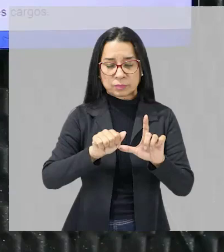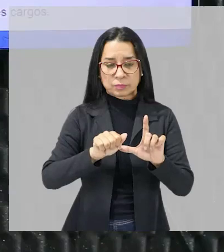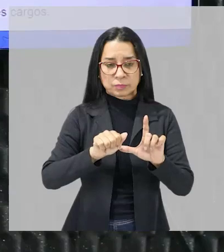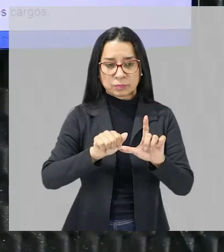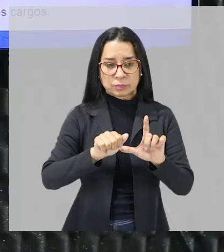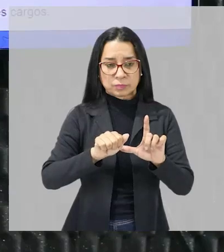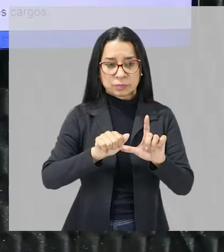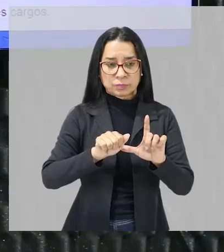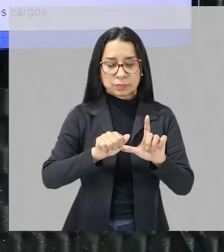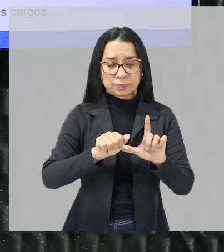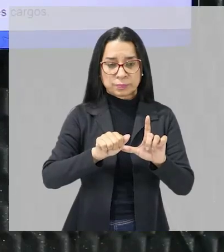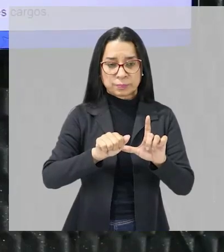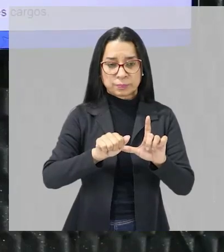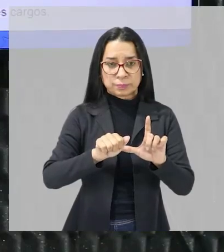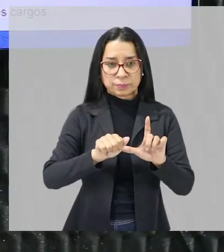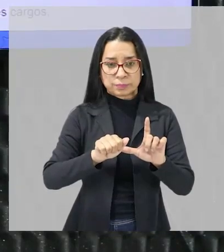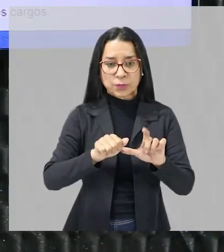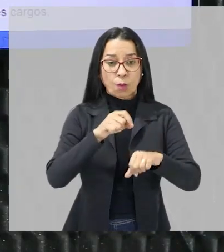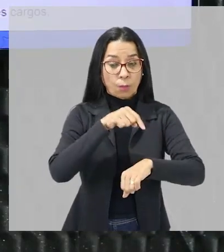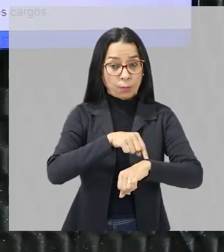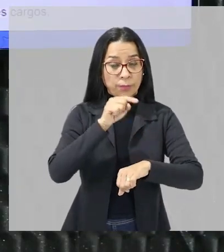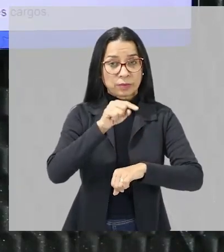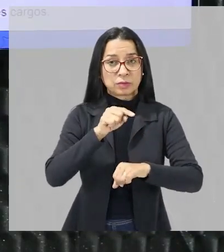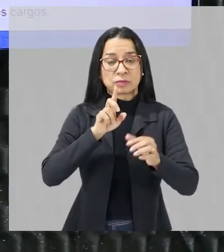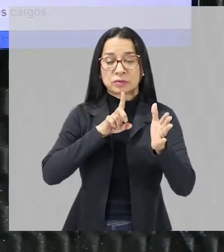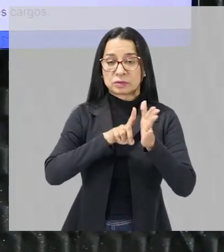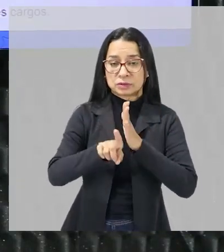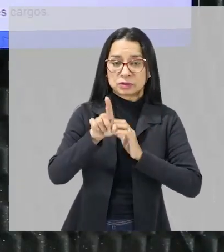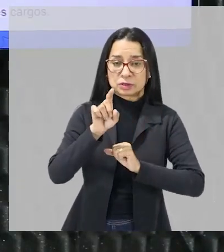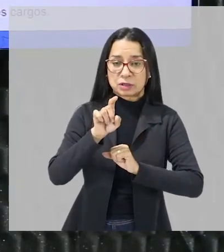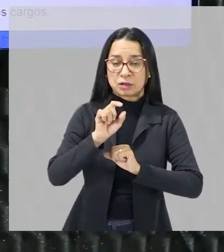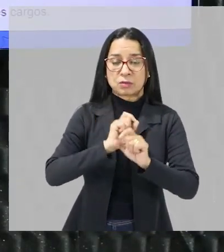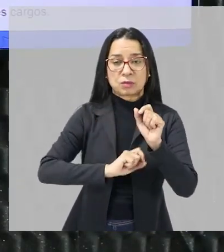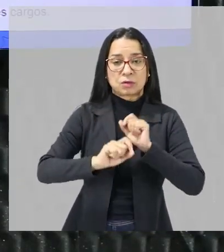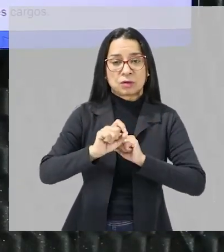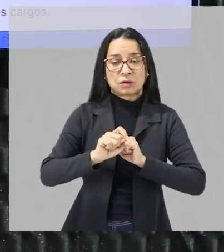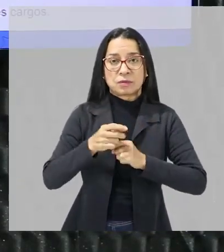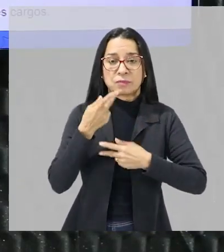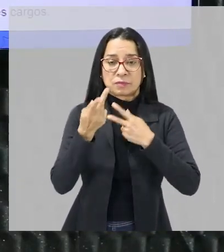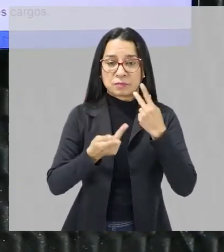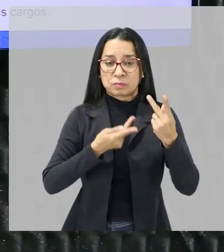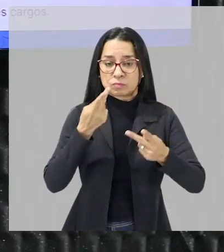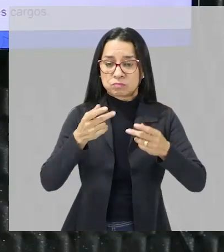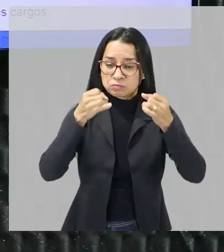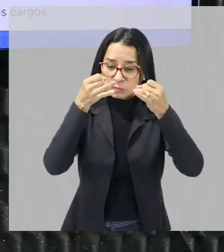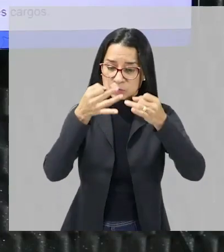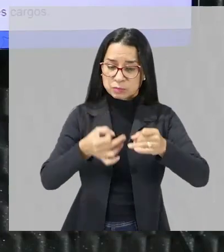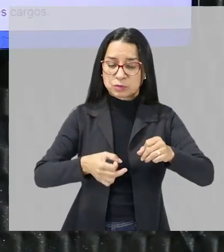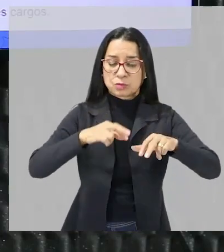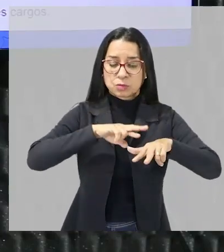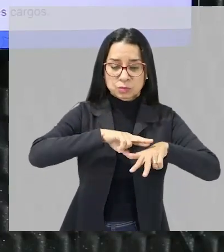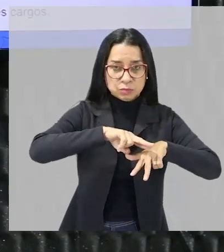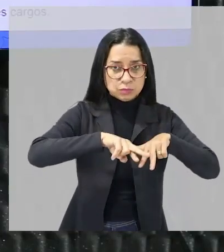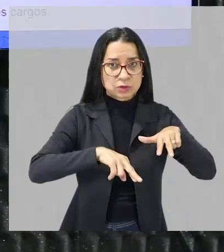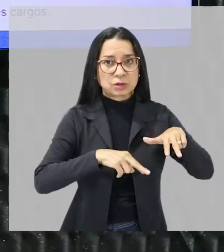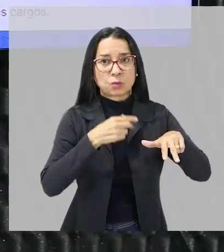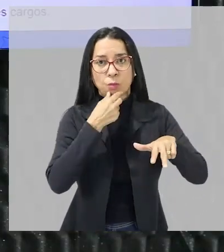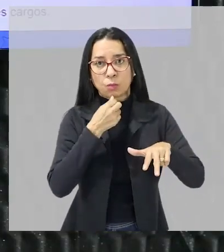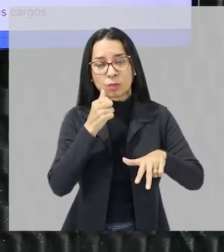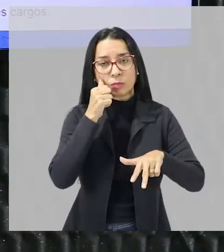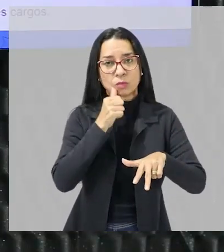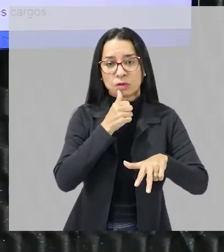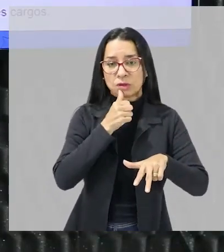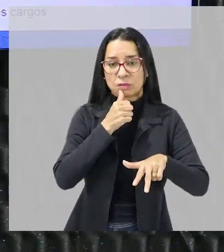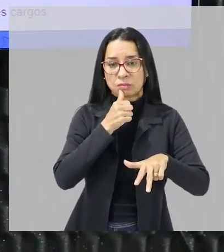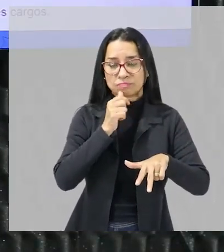instâncias superiores. Em nenhum momento aqui na questão a gente falou sobre gênero, sobre homem e mulher, masculino, feminino, a gente nem tocou